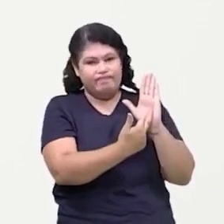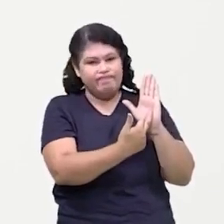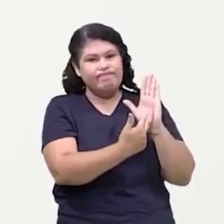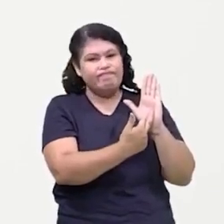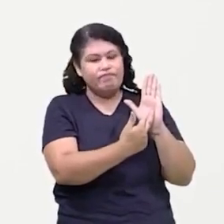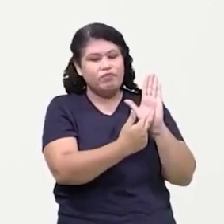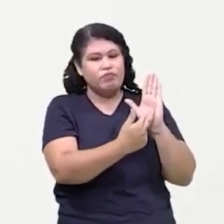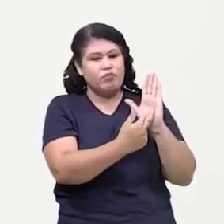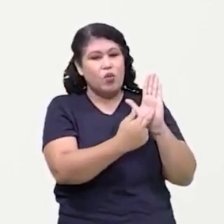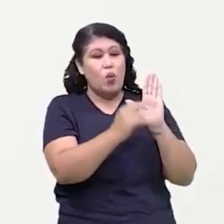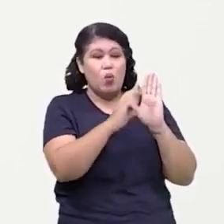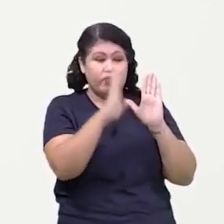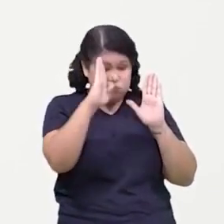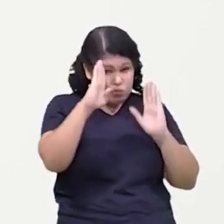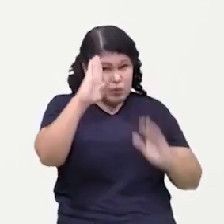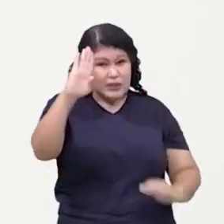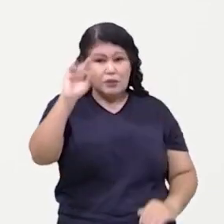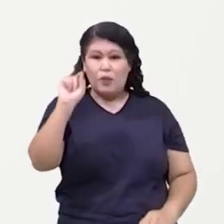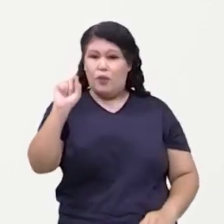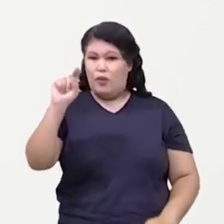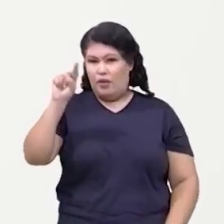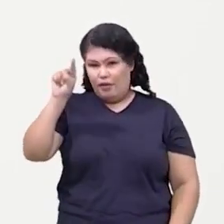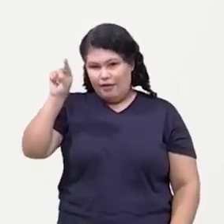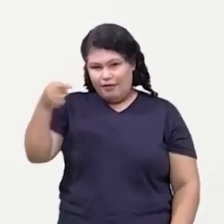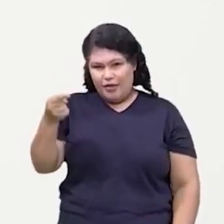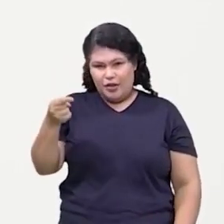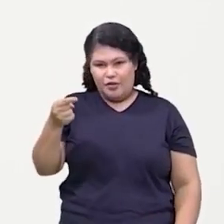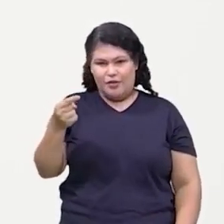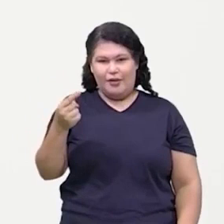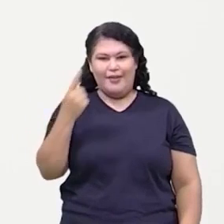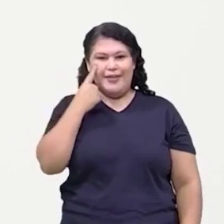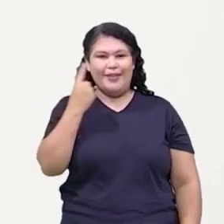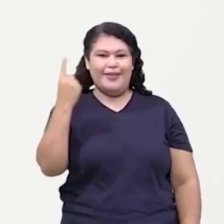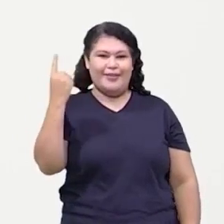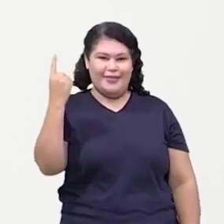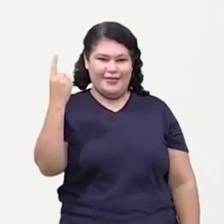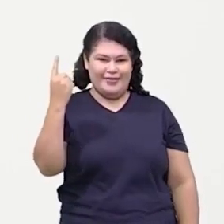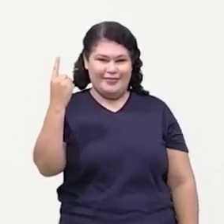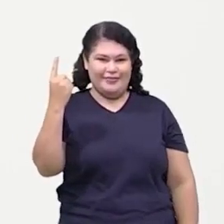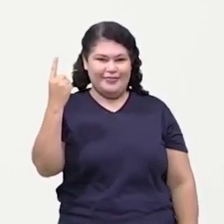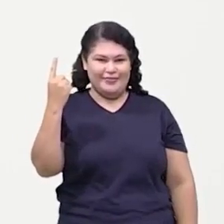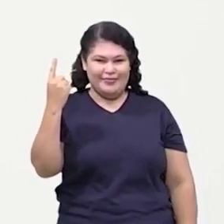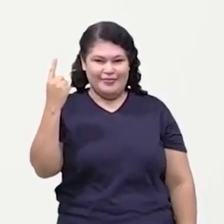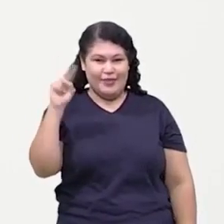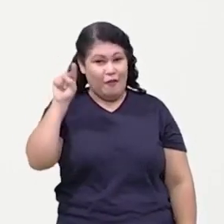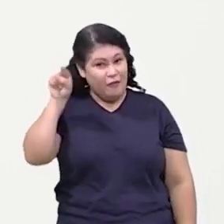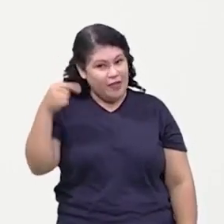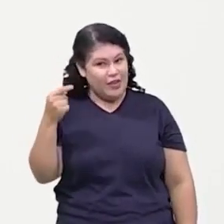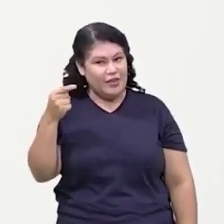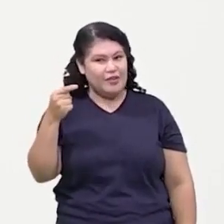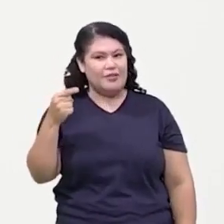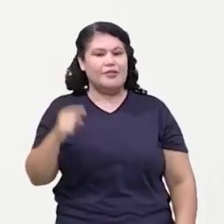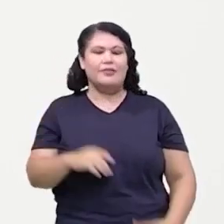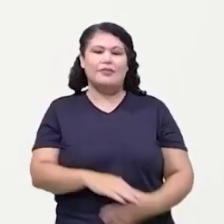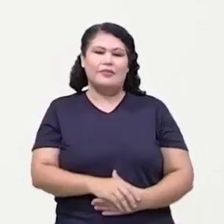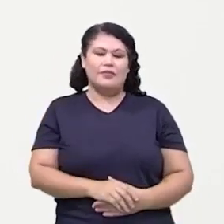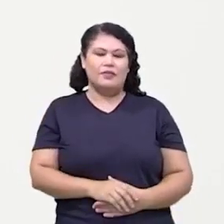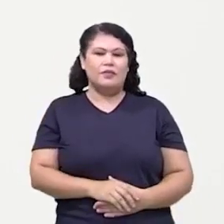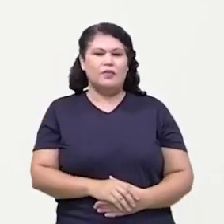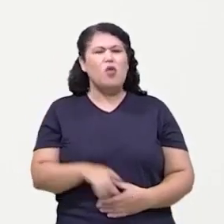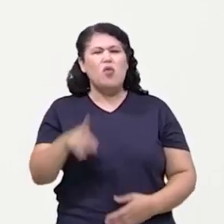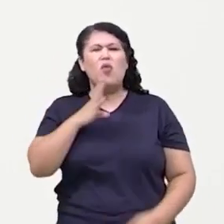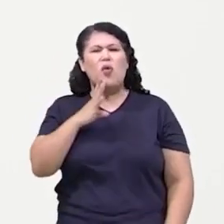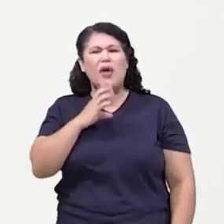Um deles é aí a gente tem aqui a vírgula, ok?